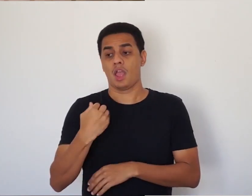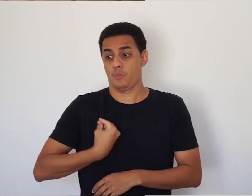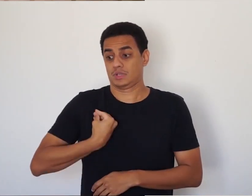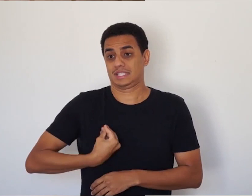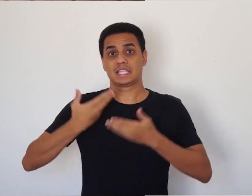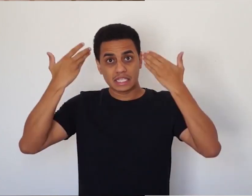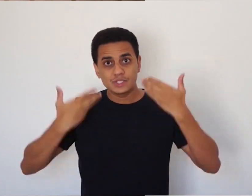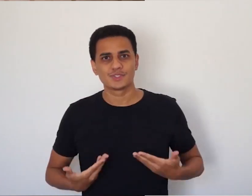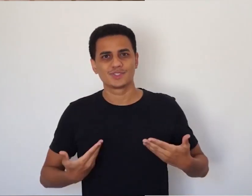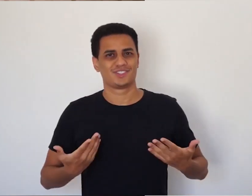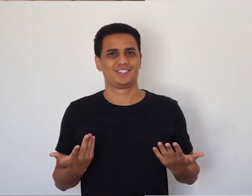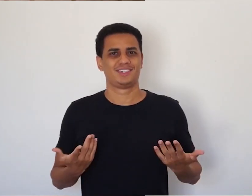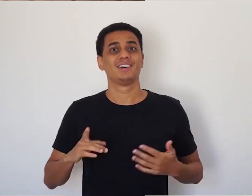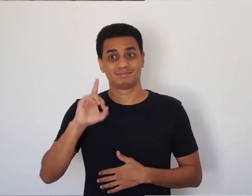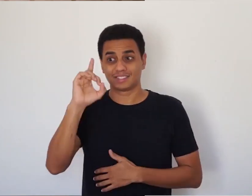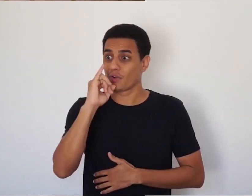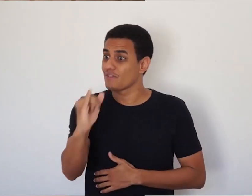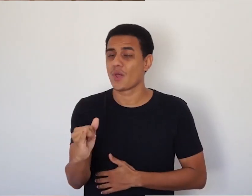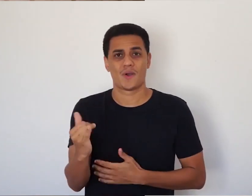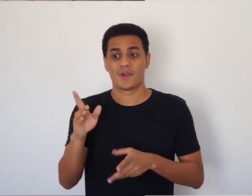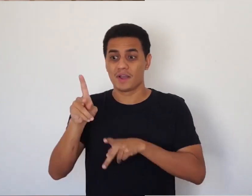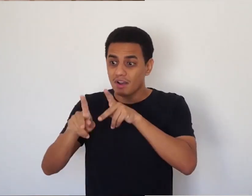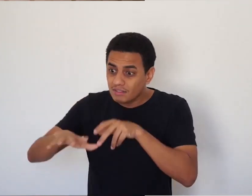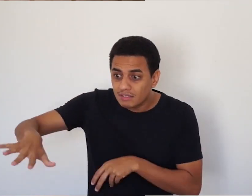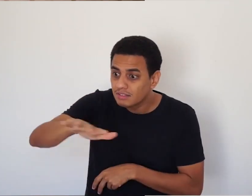mensagem a Faraó. Eu existo. Deus estava dizendo isso